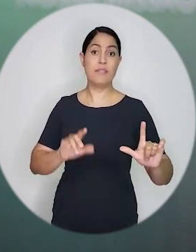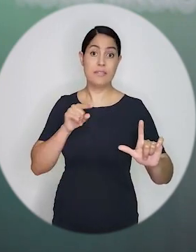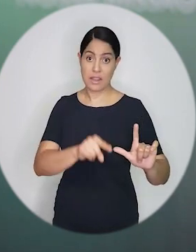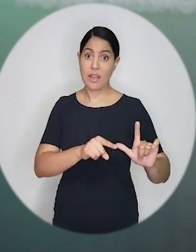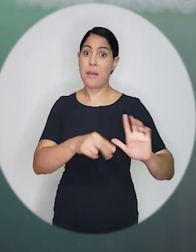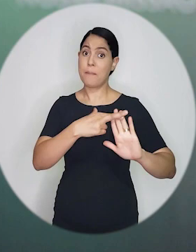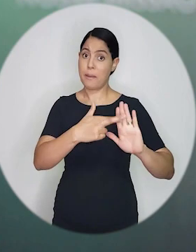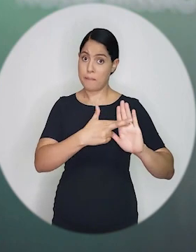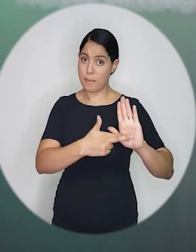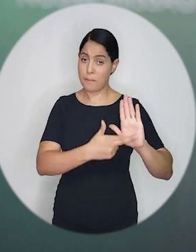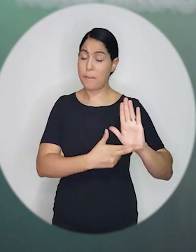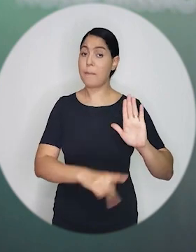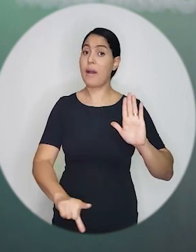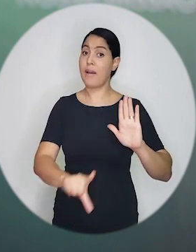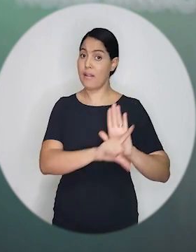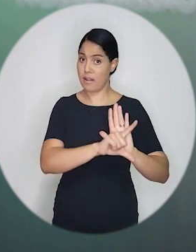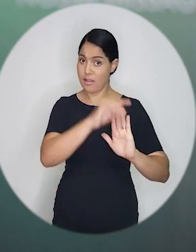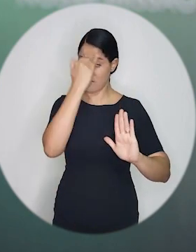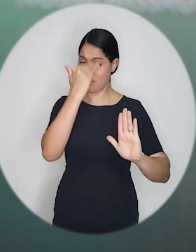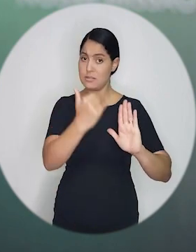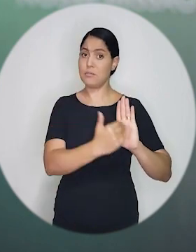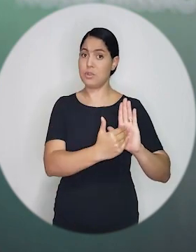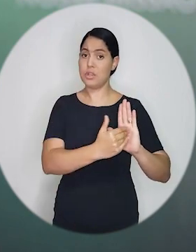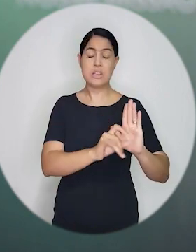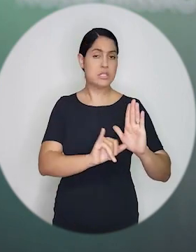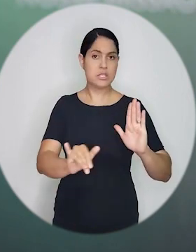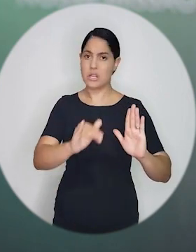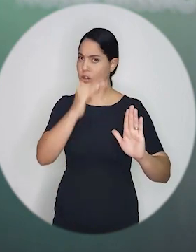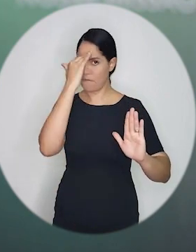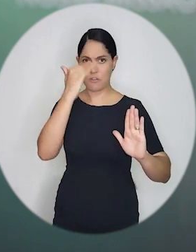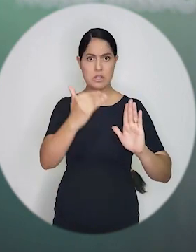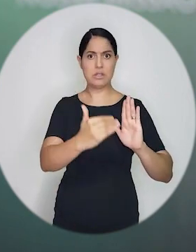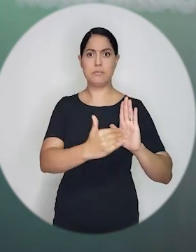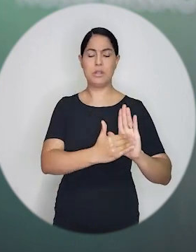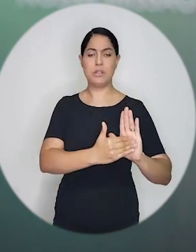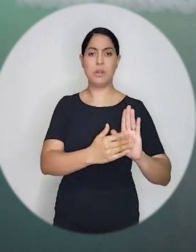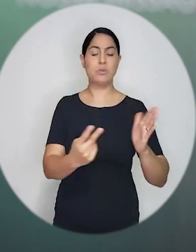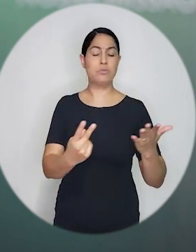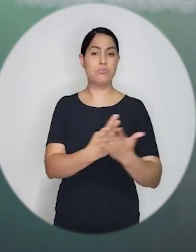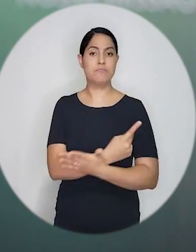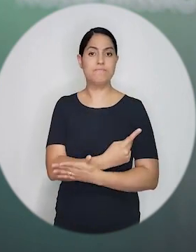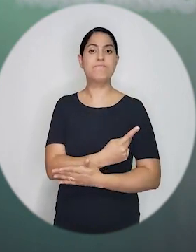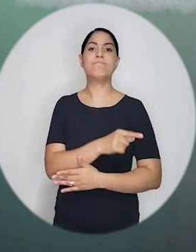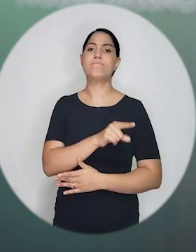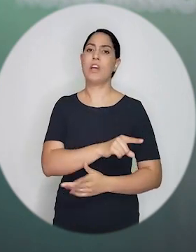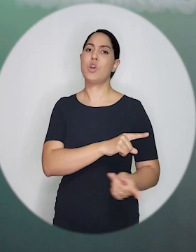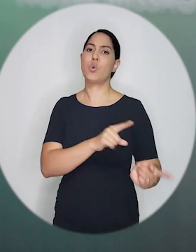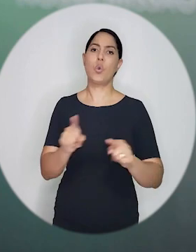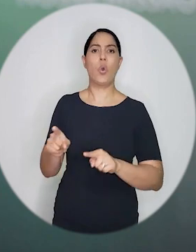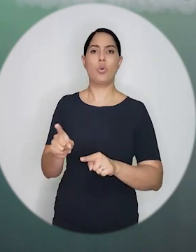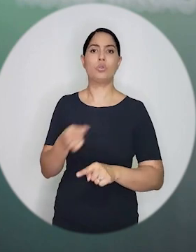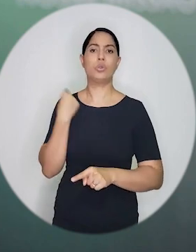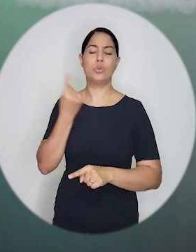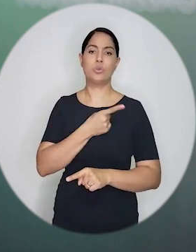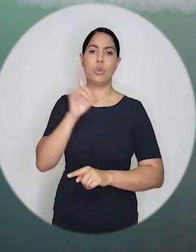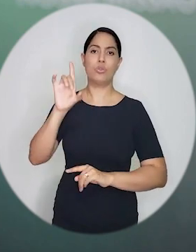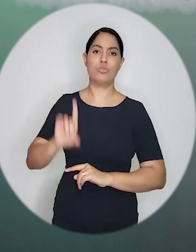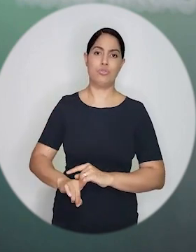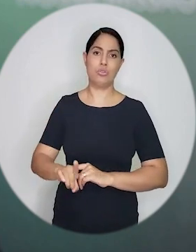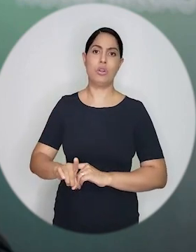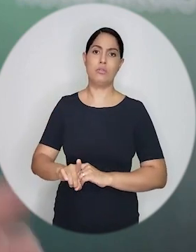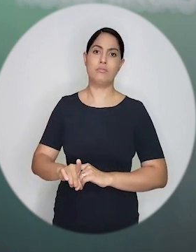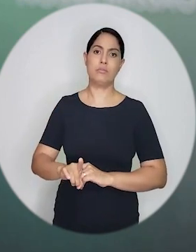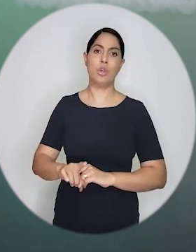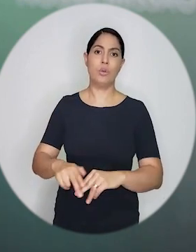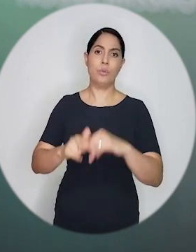a inobservância desses preceitos legais que garantem a prerrogativa da advocacia ferem violentamente